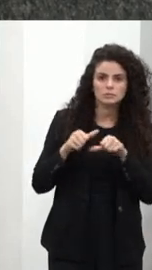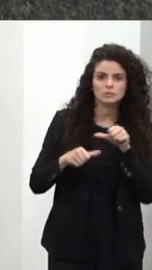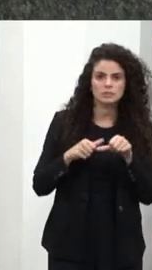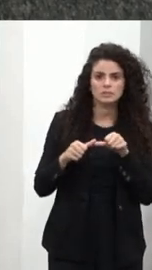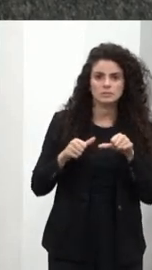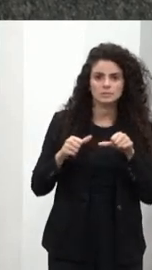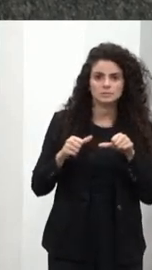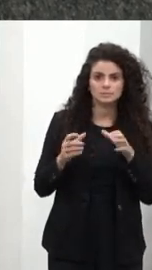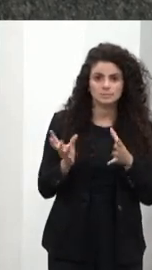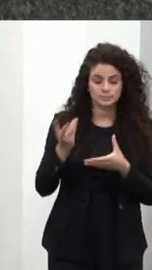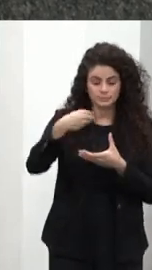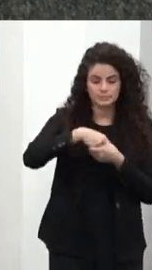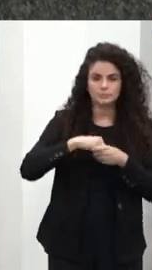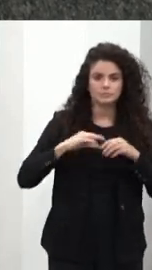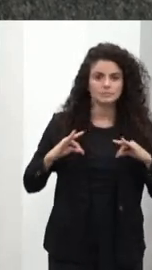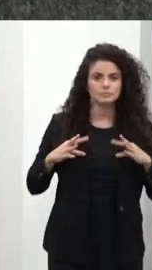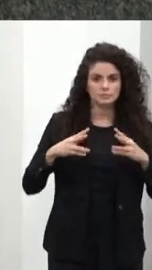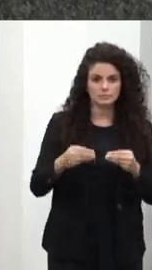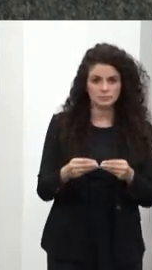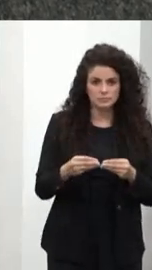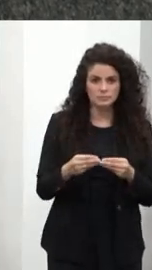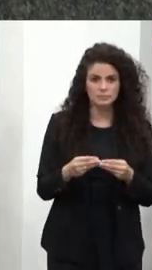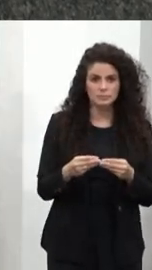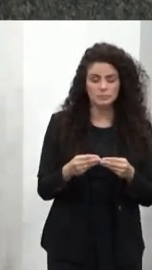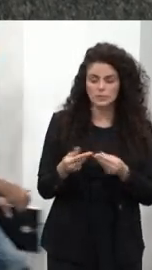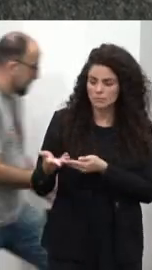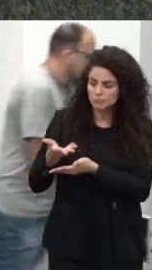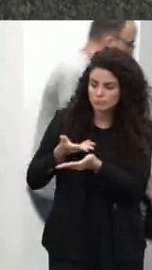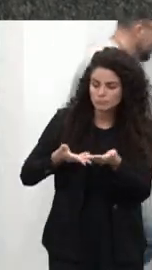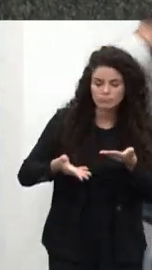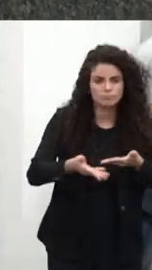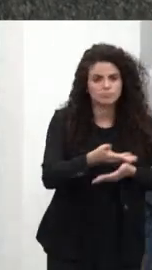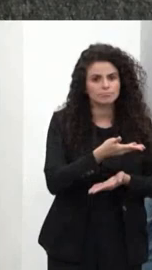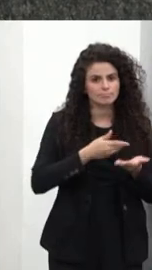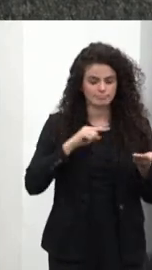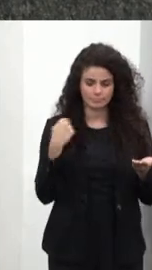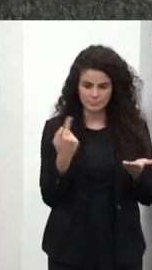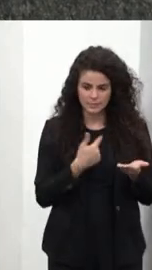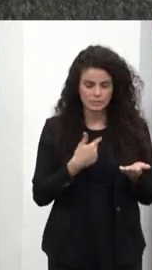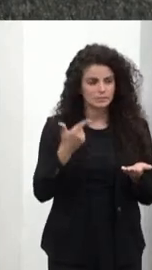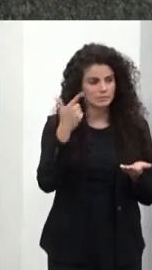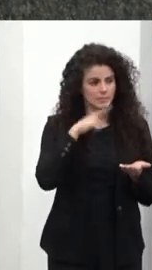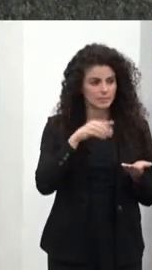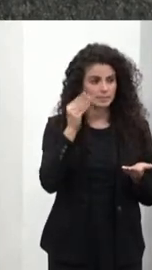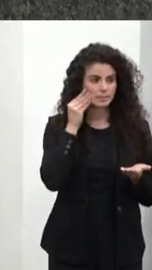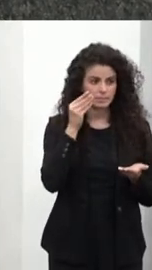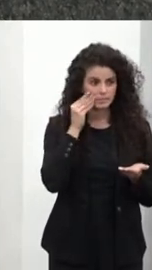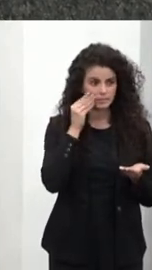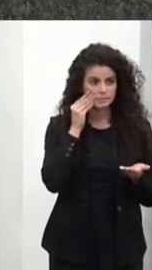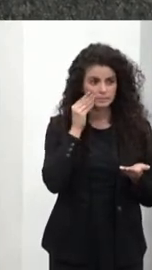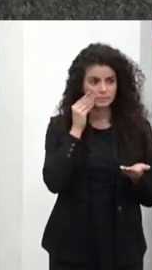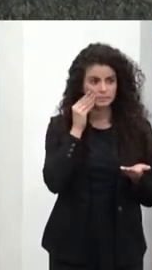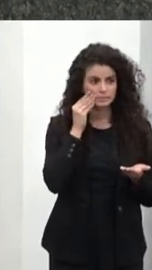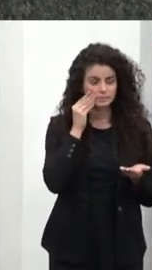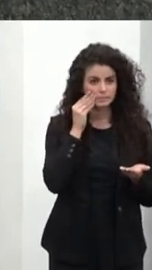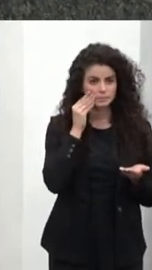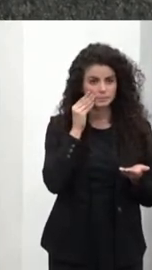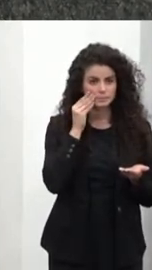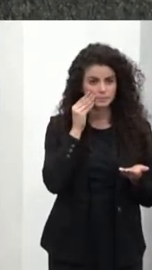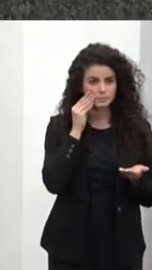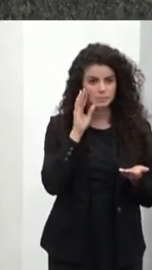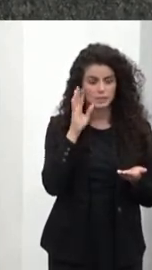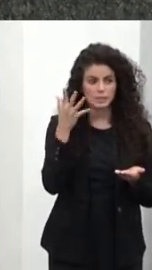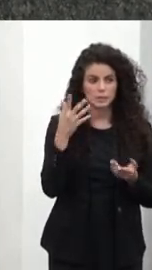dentro desses elementos dos diálogos das escutas Rafael a gente vem reforçando isso né que olha muito alguns